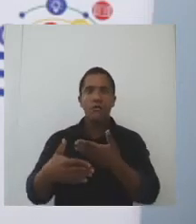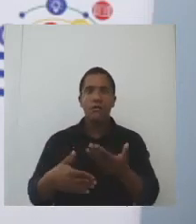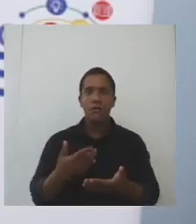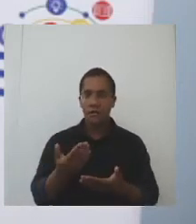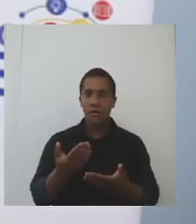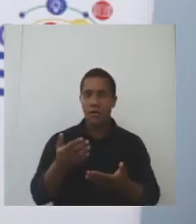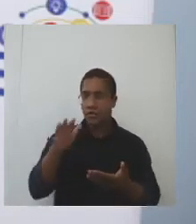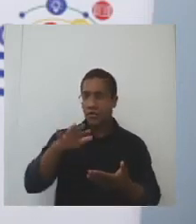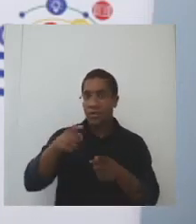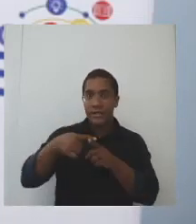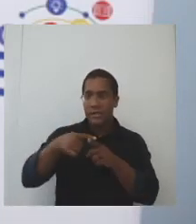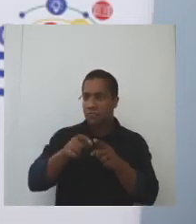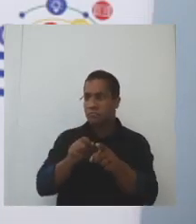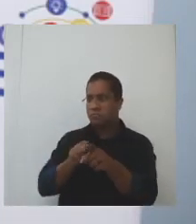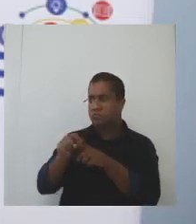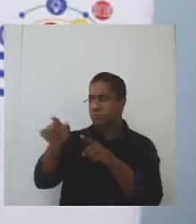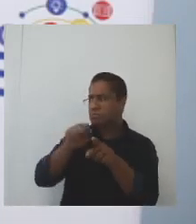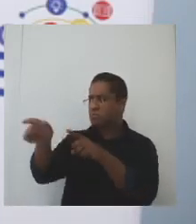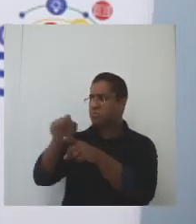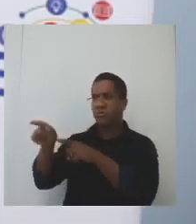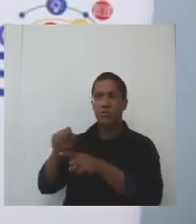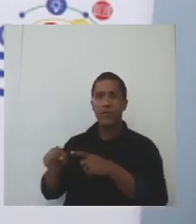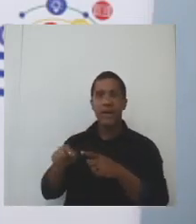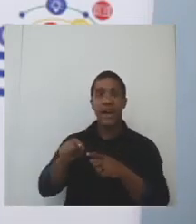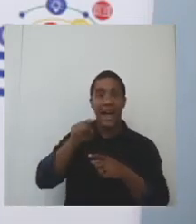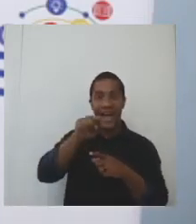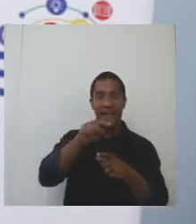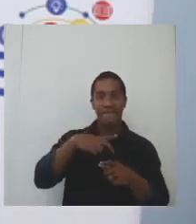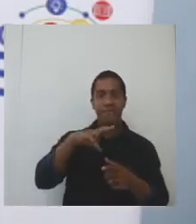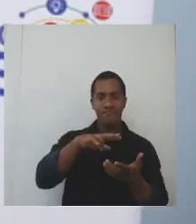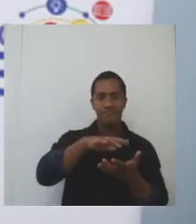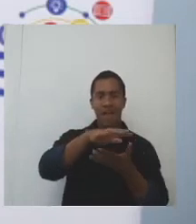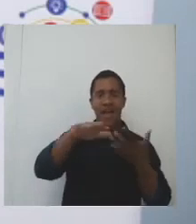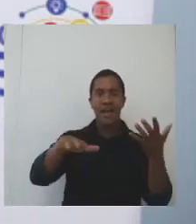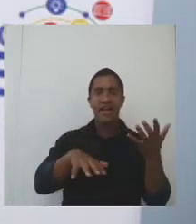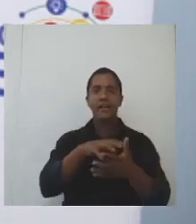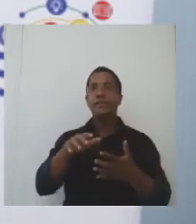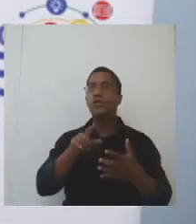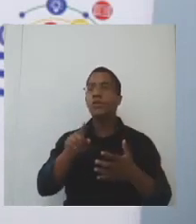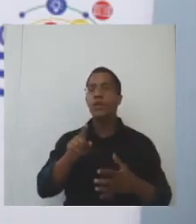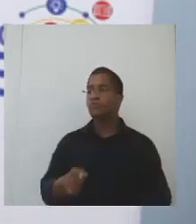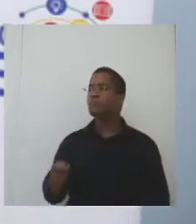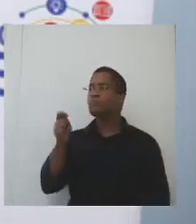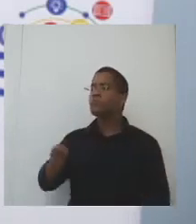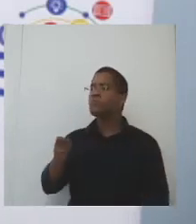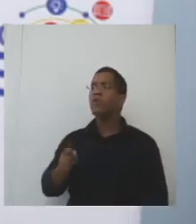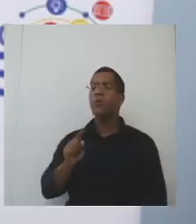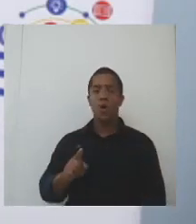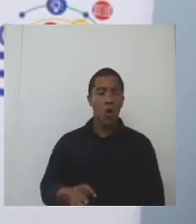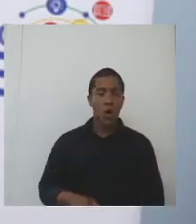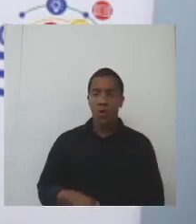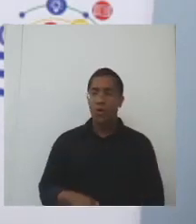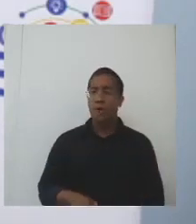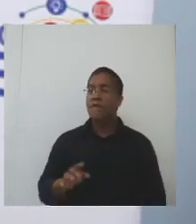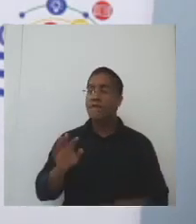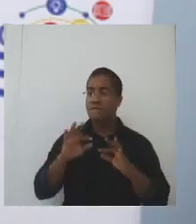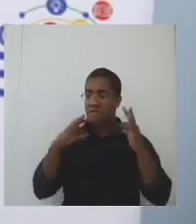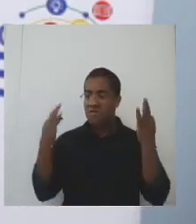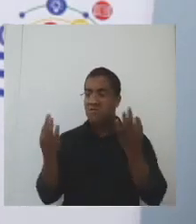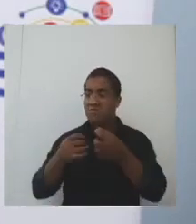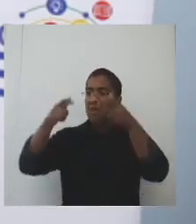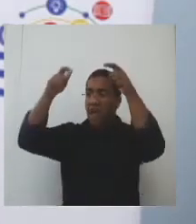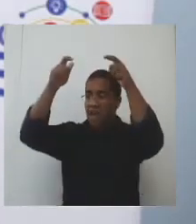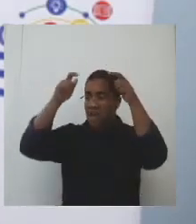esses portugueses, nesta famosa Revolução Liberal, exigiram a volta imediata da família